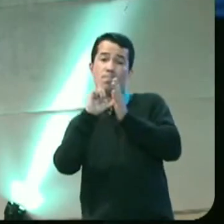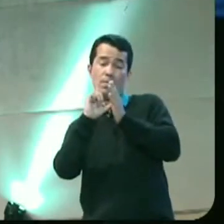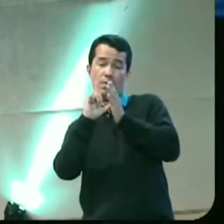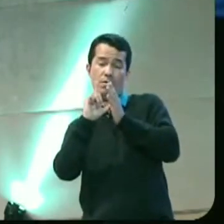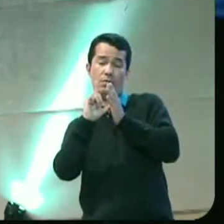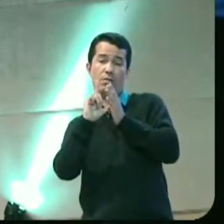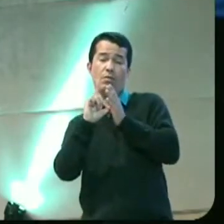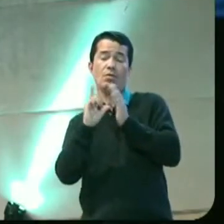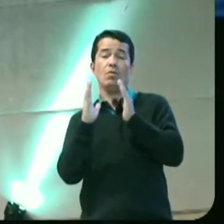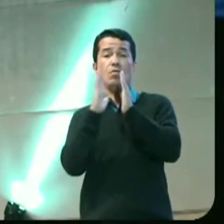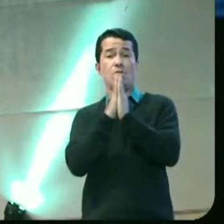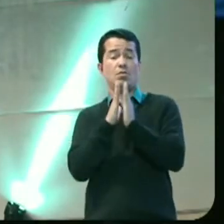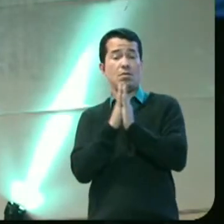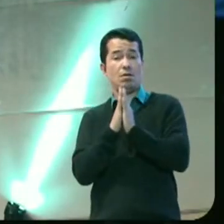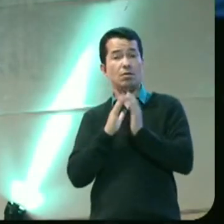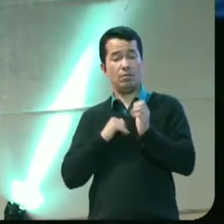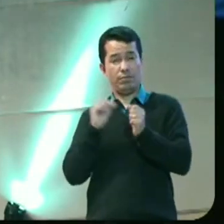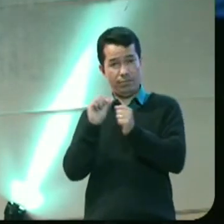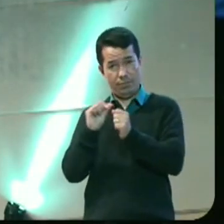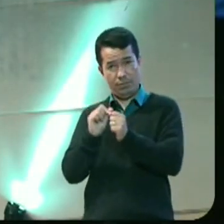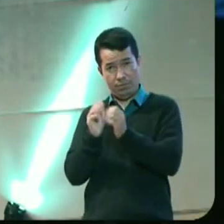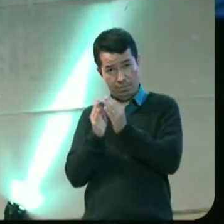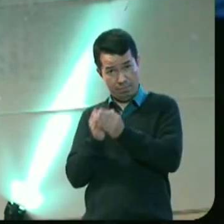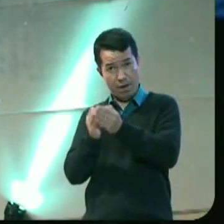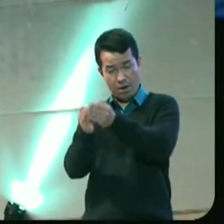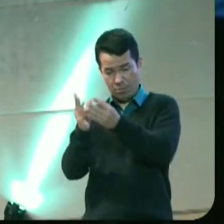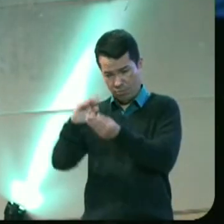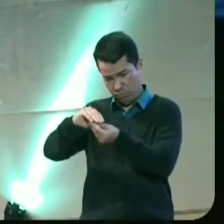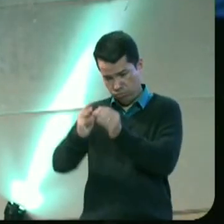barquinho. Eu fiz antes de vir para cá.